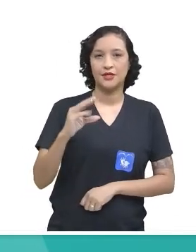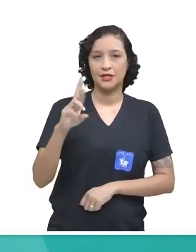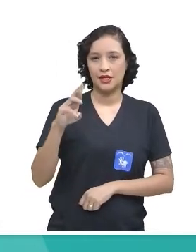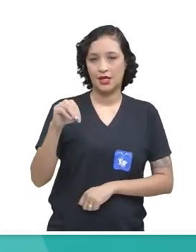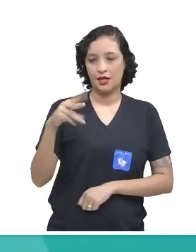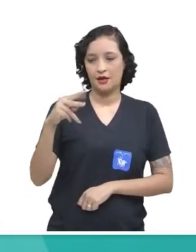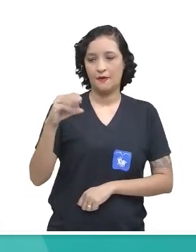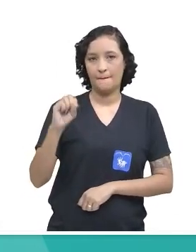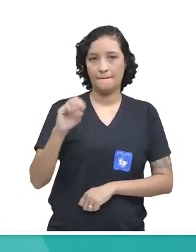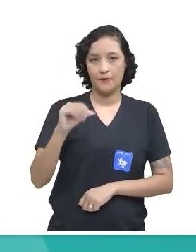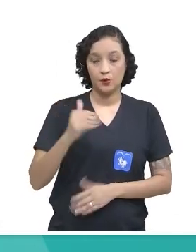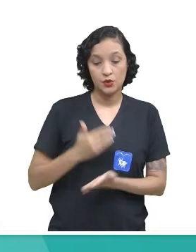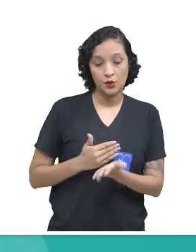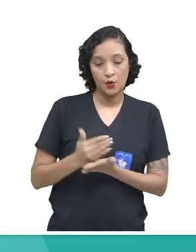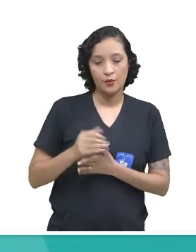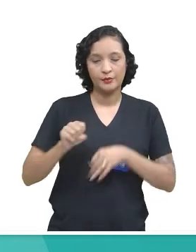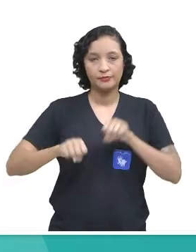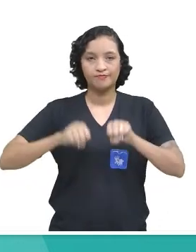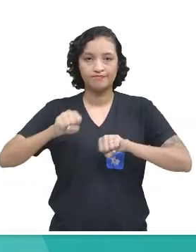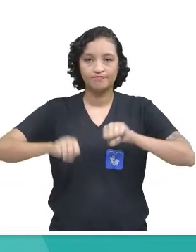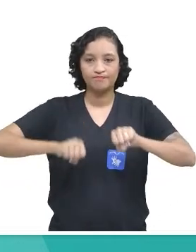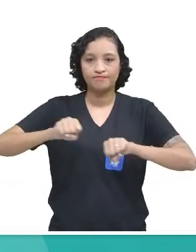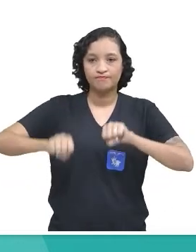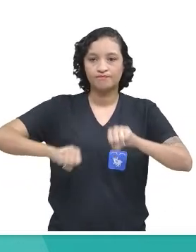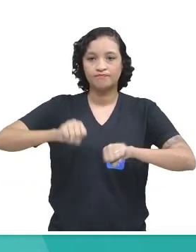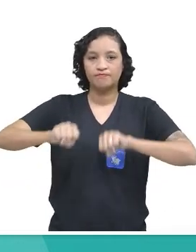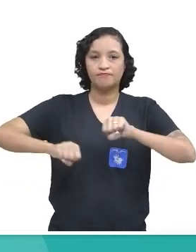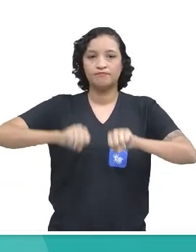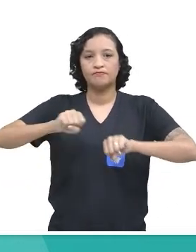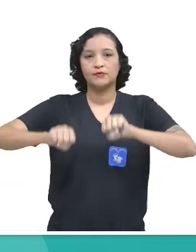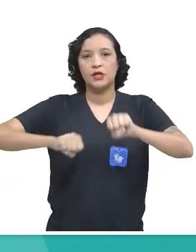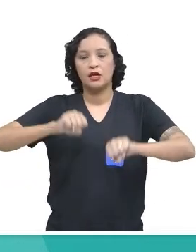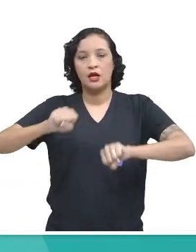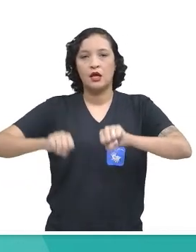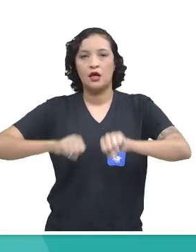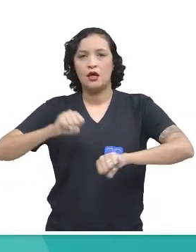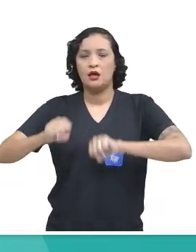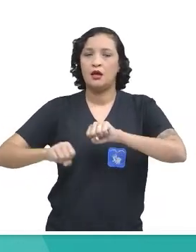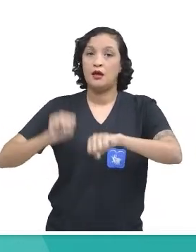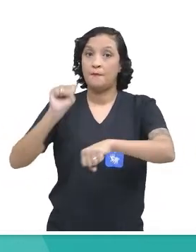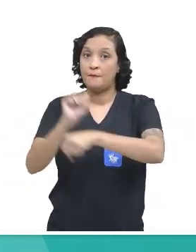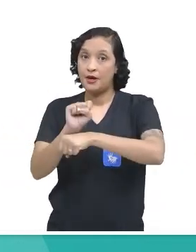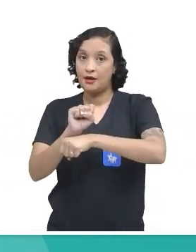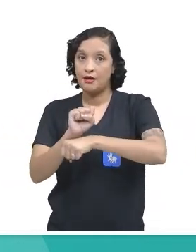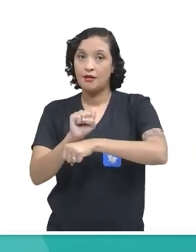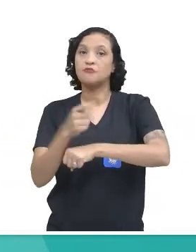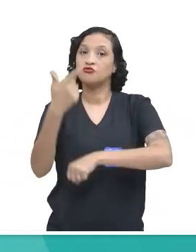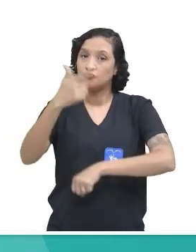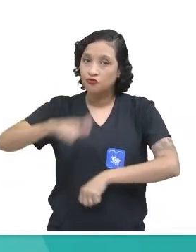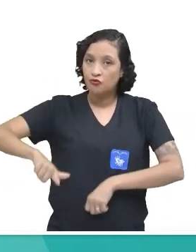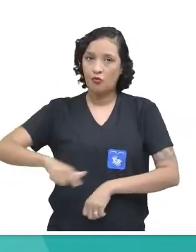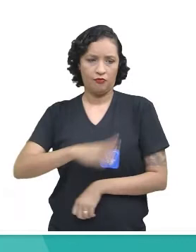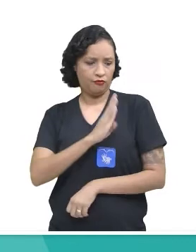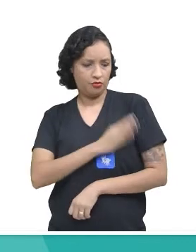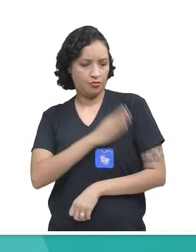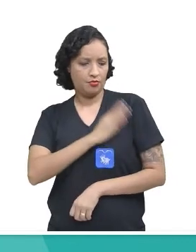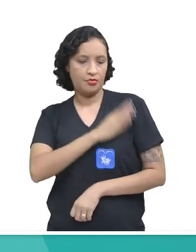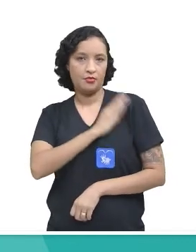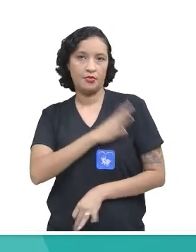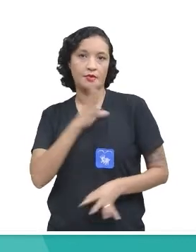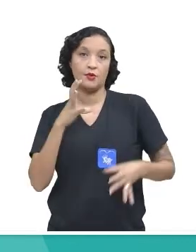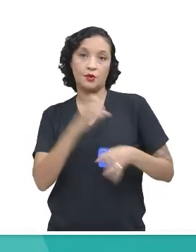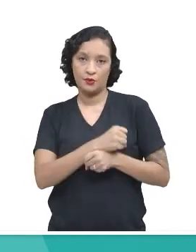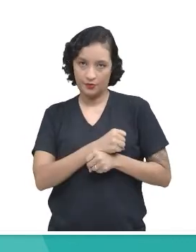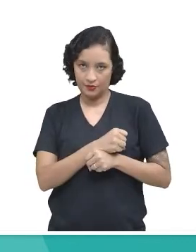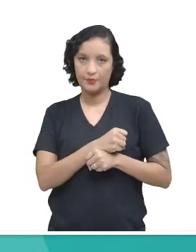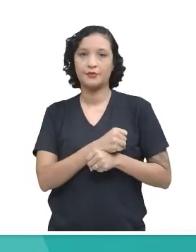de pedalada e durante o treino, ela para, né, Eliane, e ela conta novamente seus batimentos cardíacos, que é o